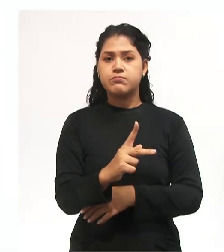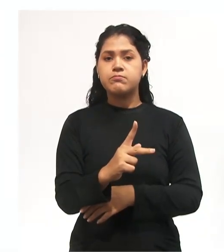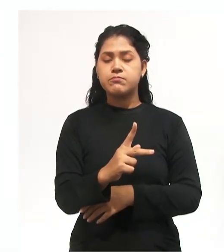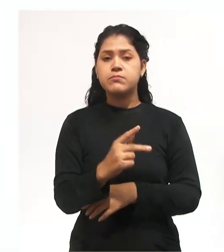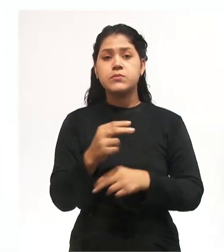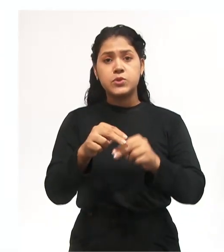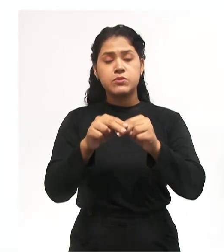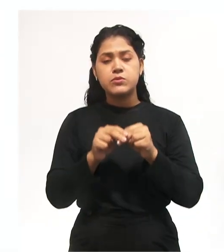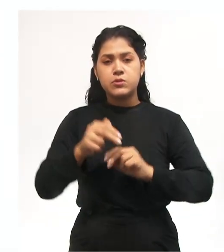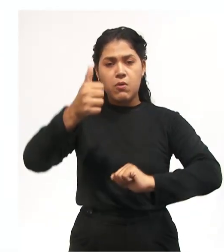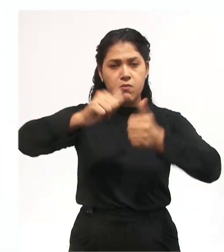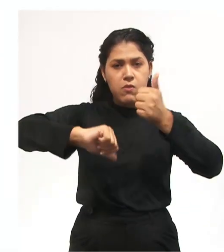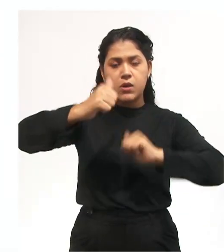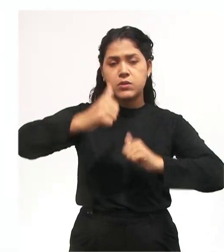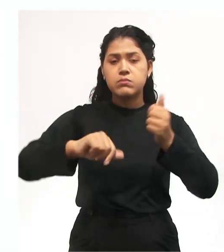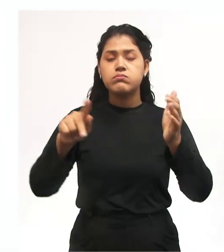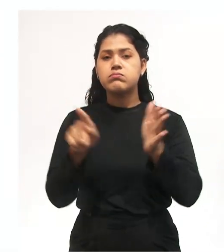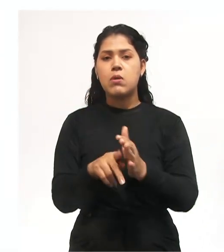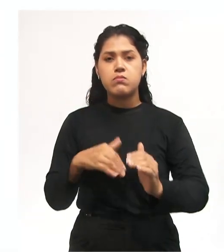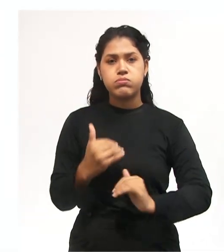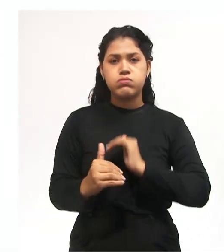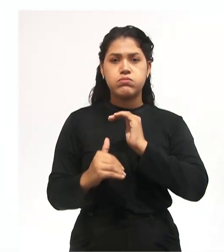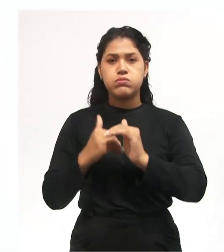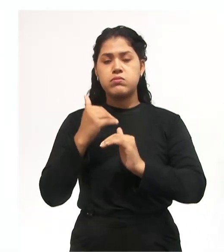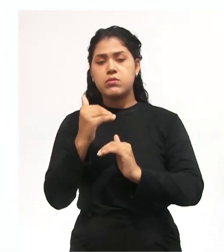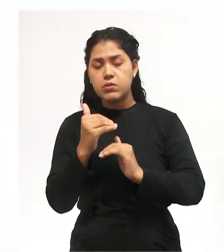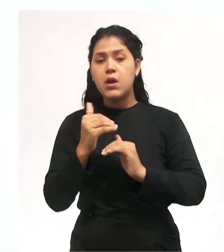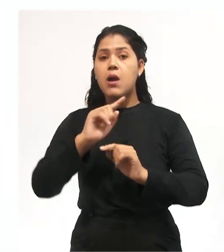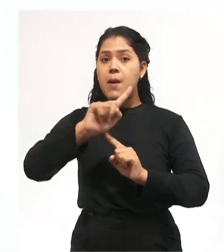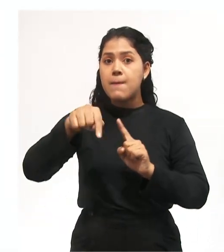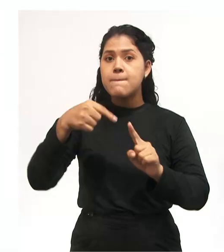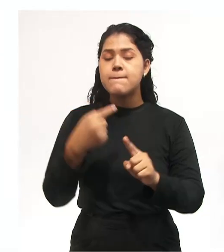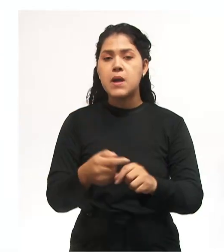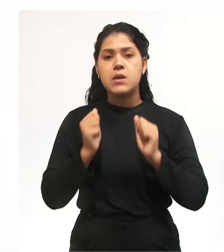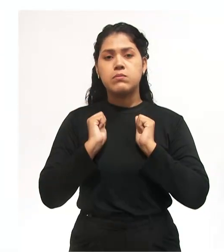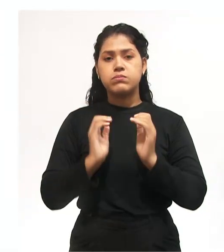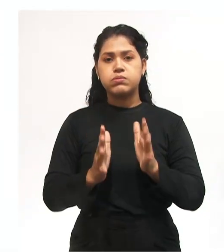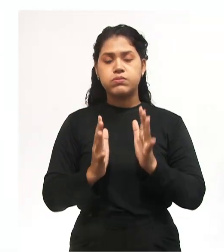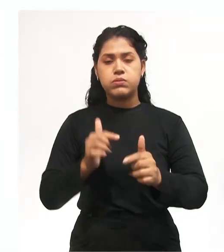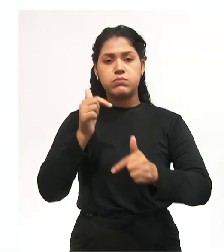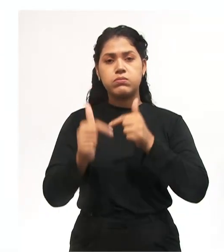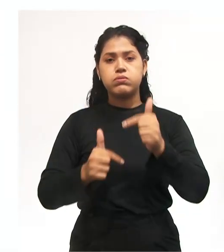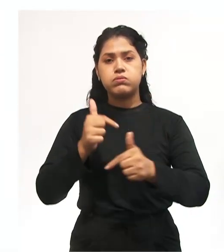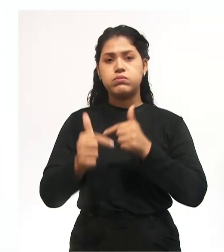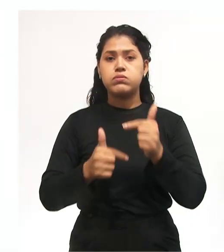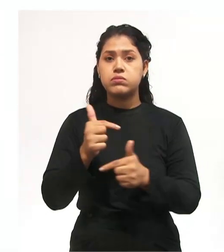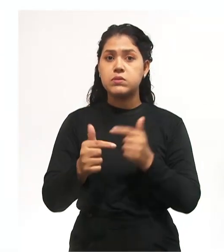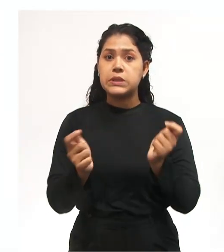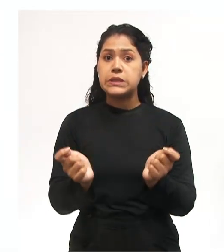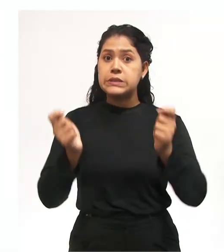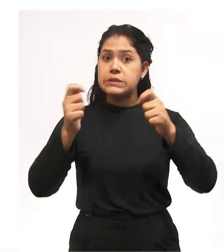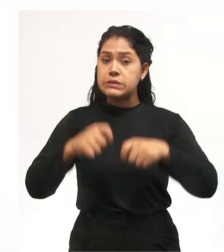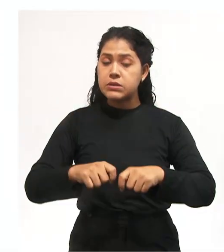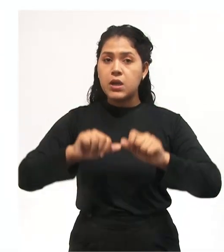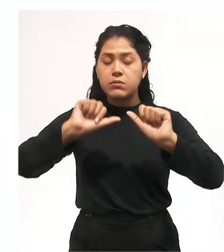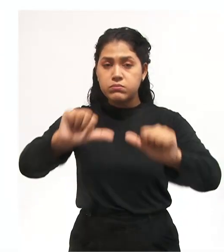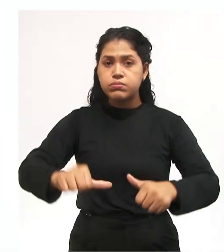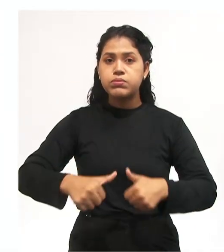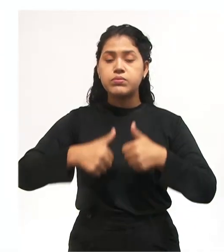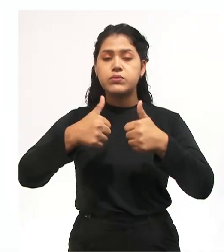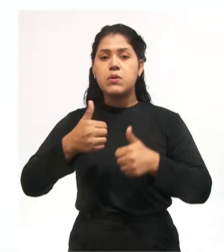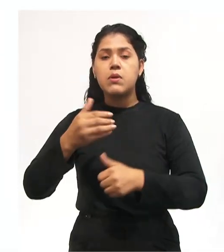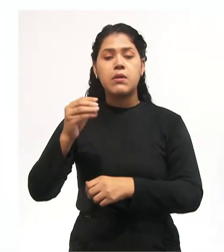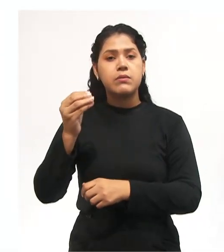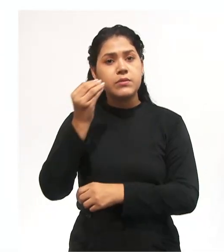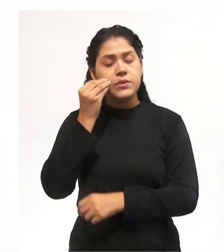a avaliação de desempenho humano, ela precisa ser um mecanismo que proporcione